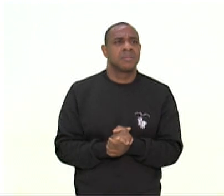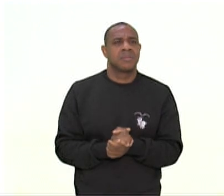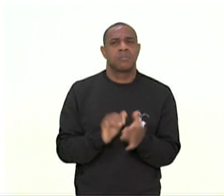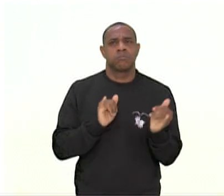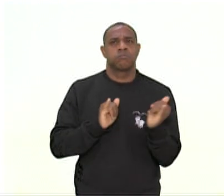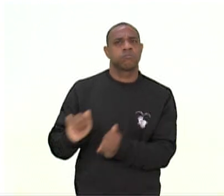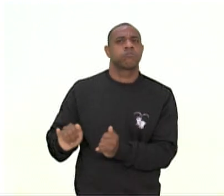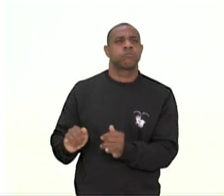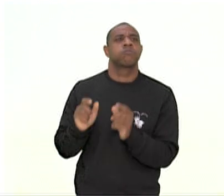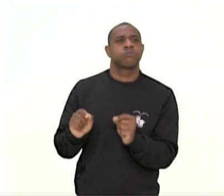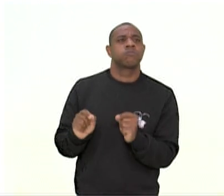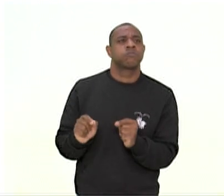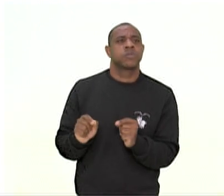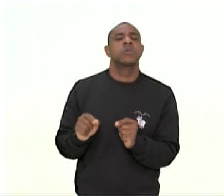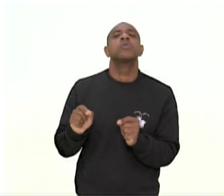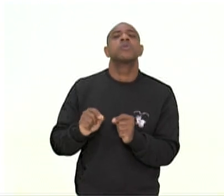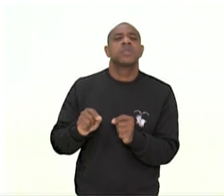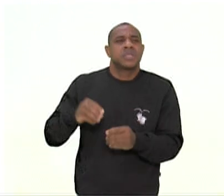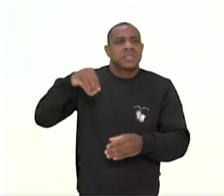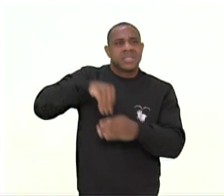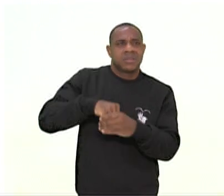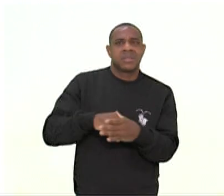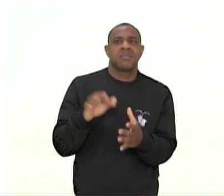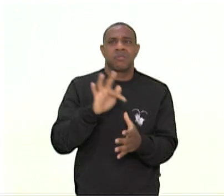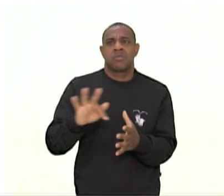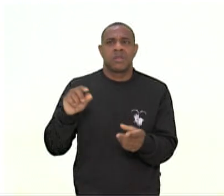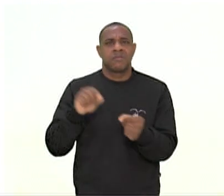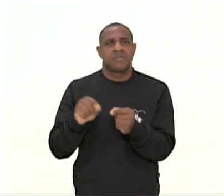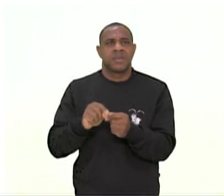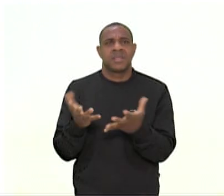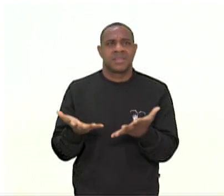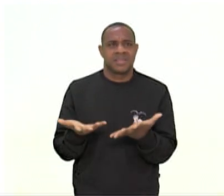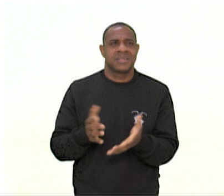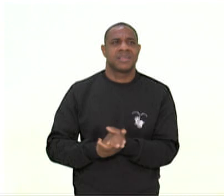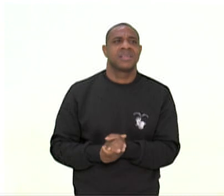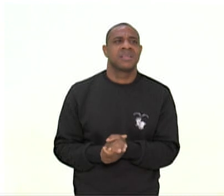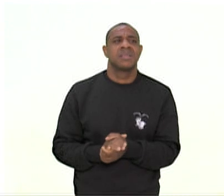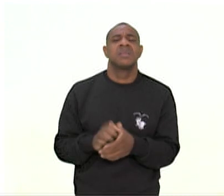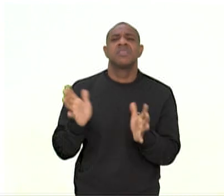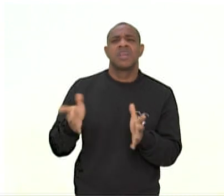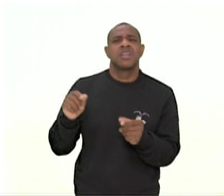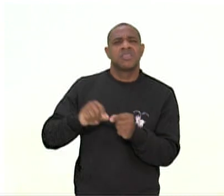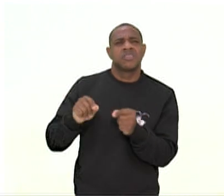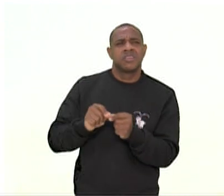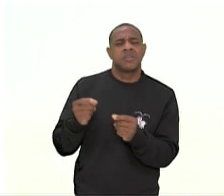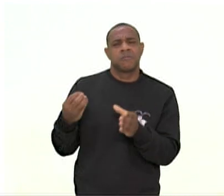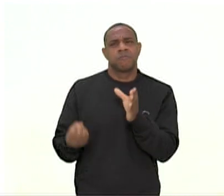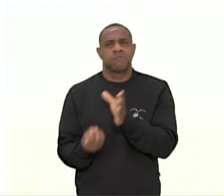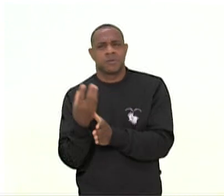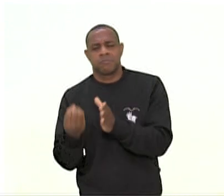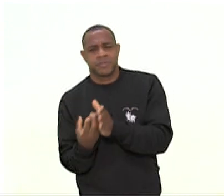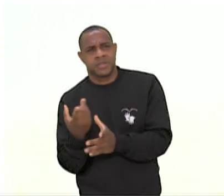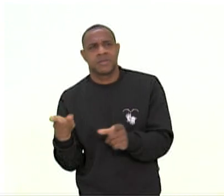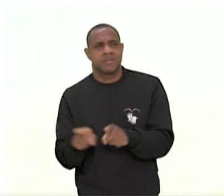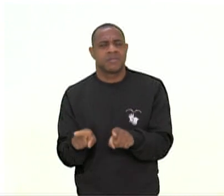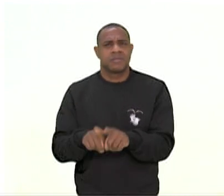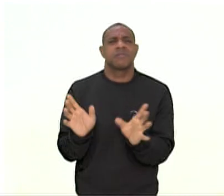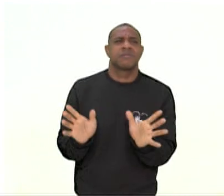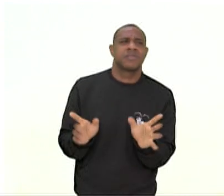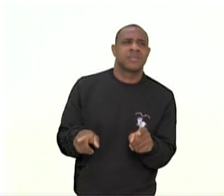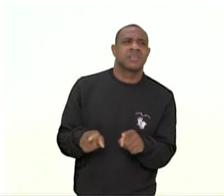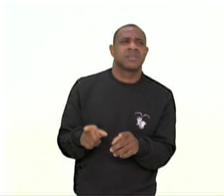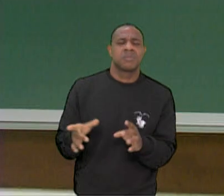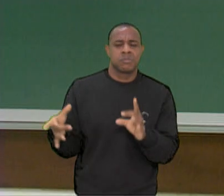a tudo aquilo que a academia produzia, né? Então, rejeição ao academicismo, tudo aquilo que já tinha sido produzido. Sempre assim, uma sucessão